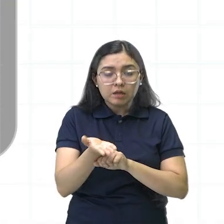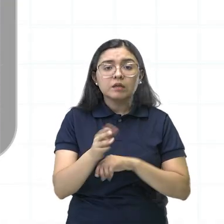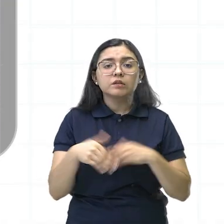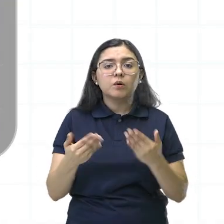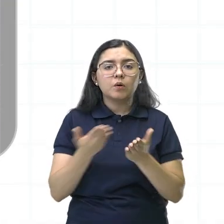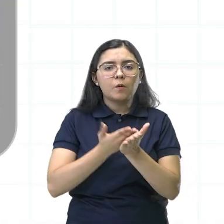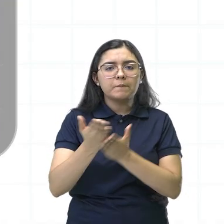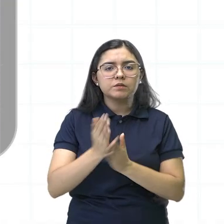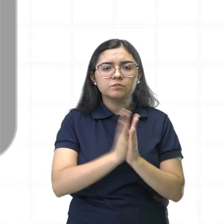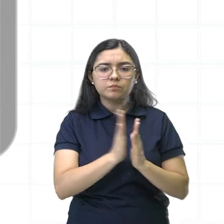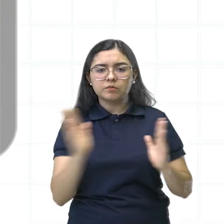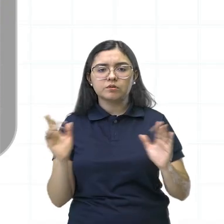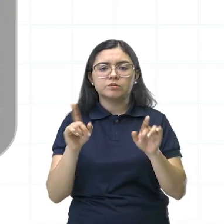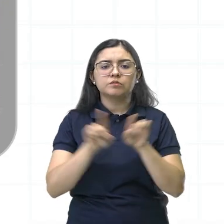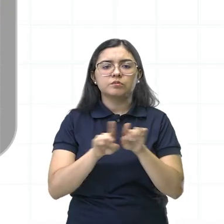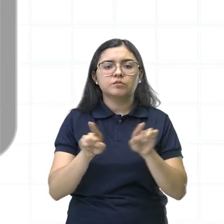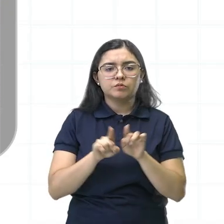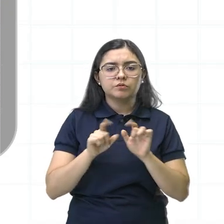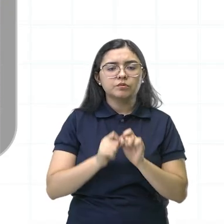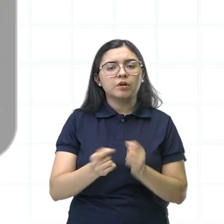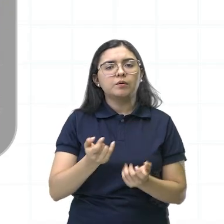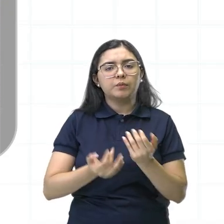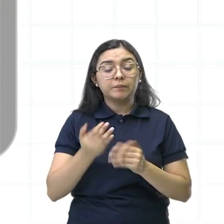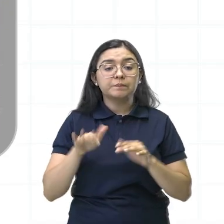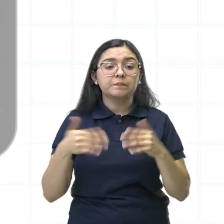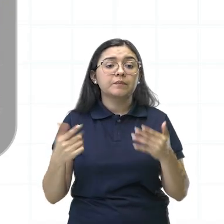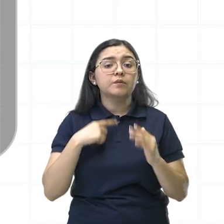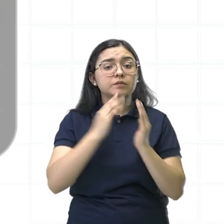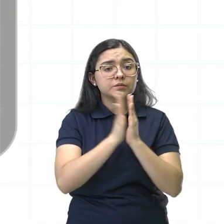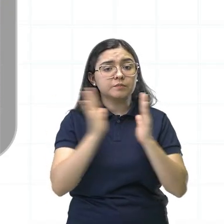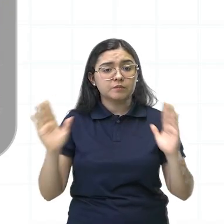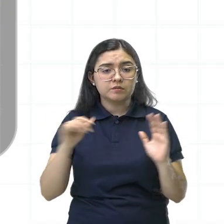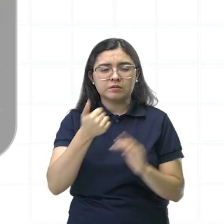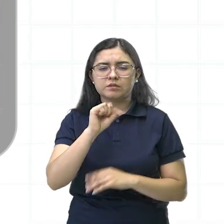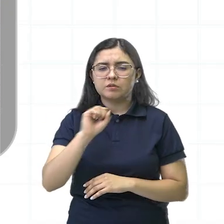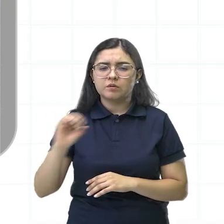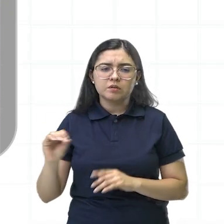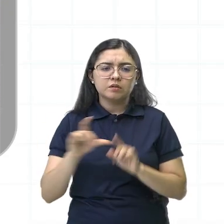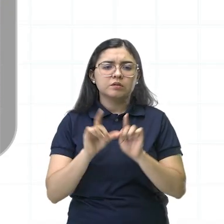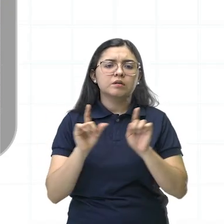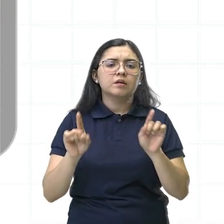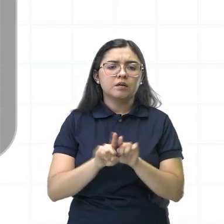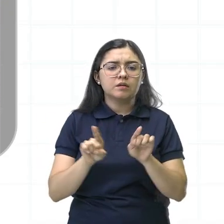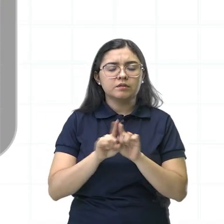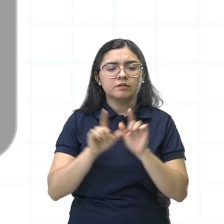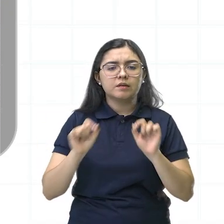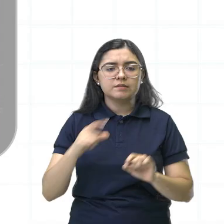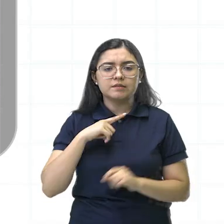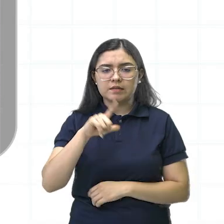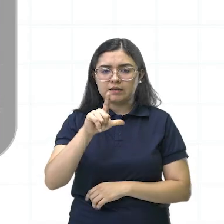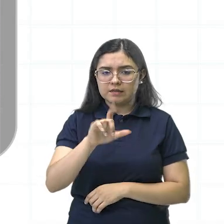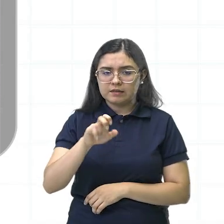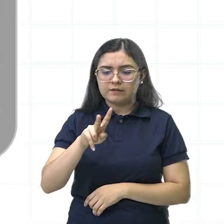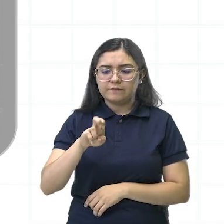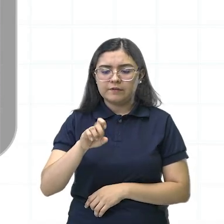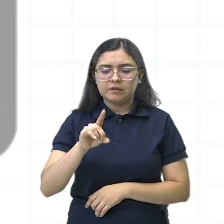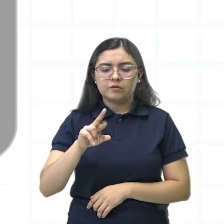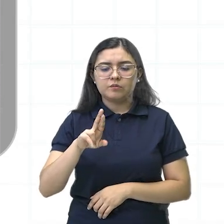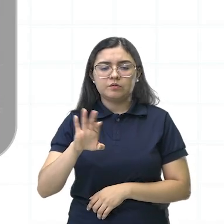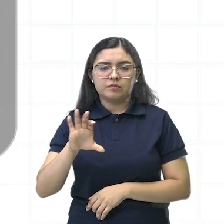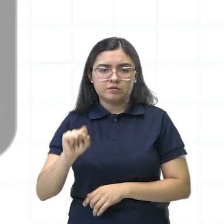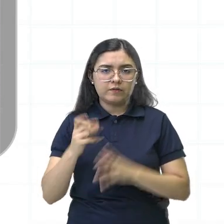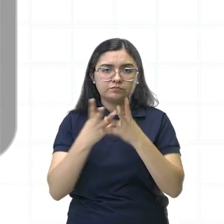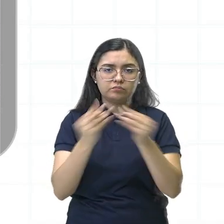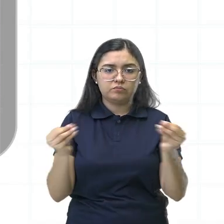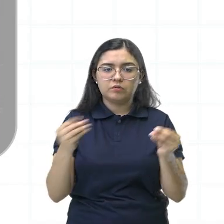ela começa o processo do assamento. Nesse processo, as leveduras elas serão mortas, porque elas não vão aguentar a